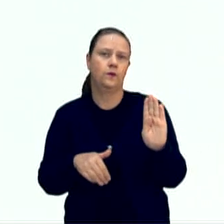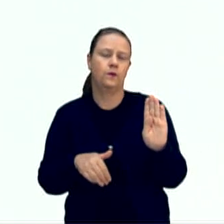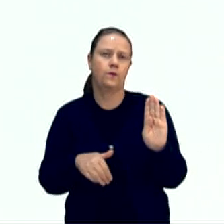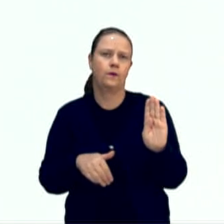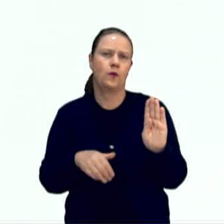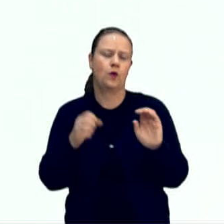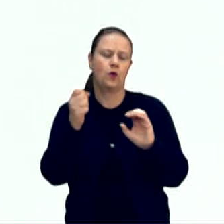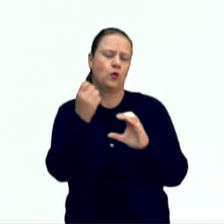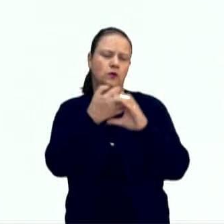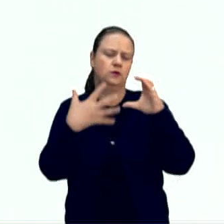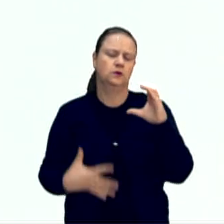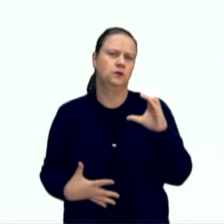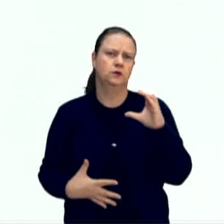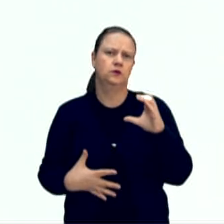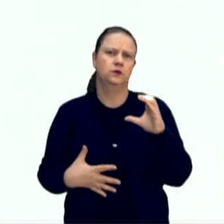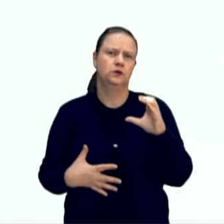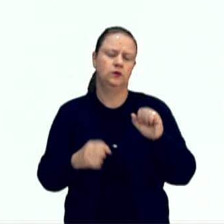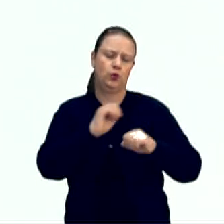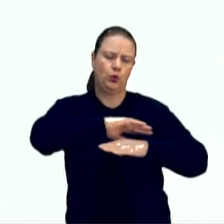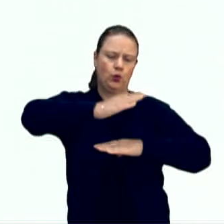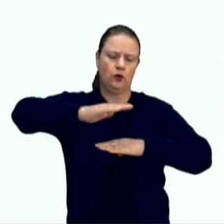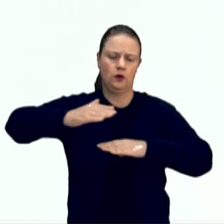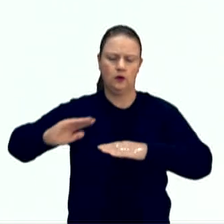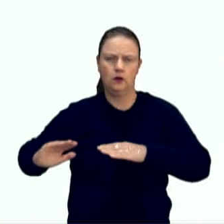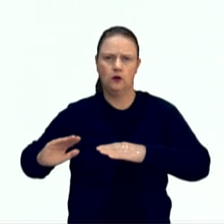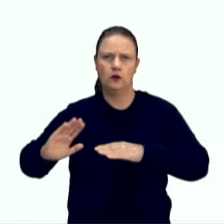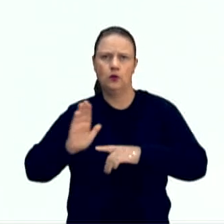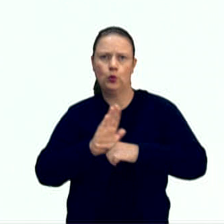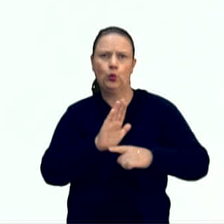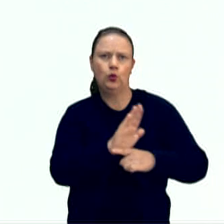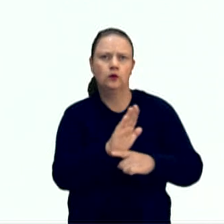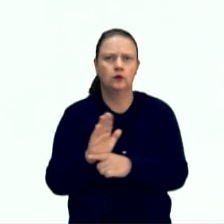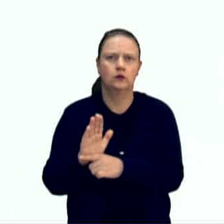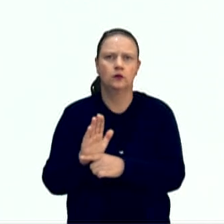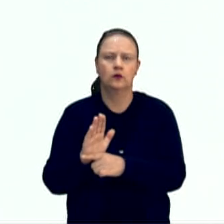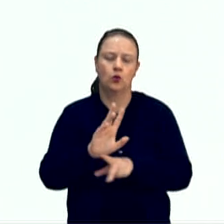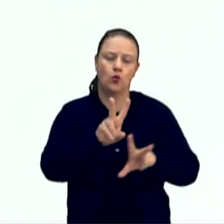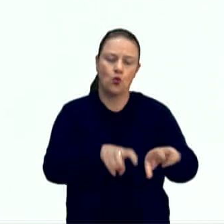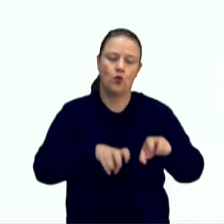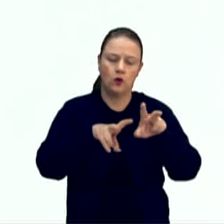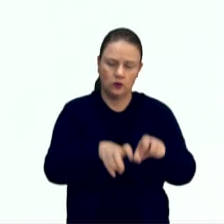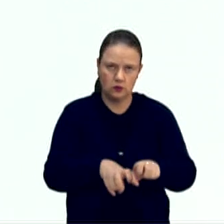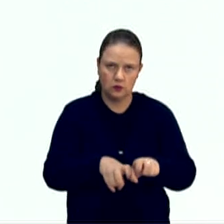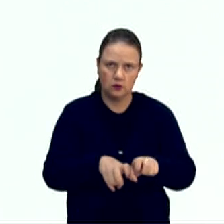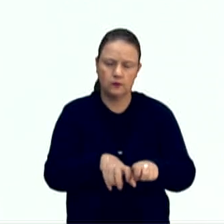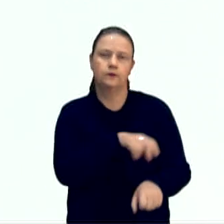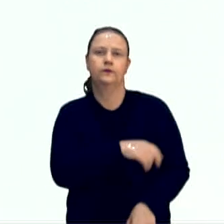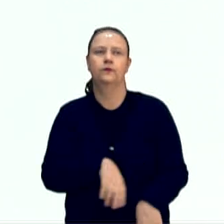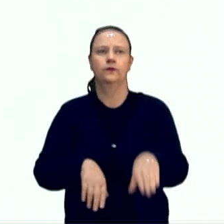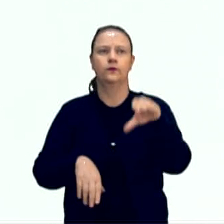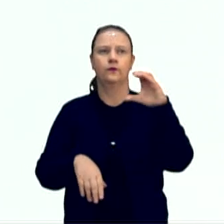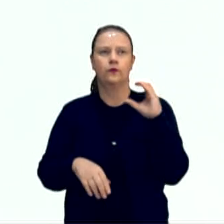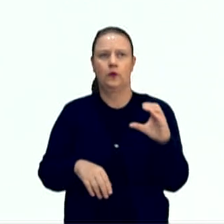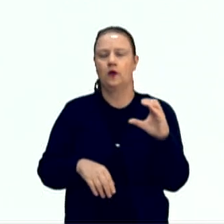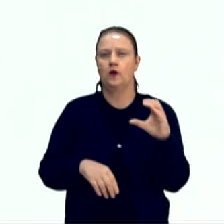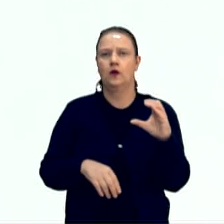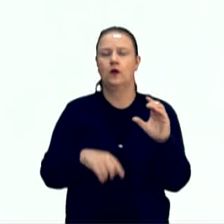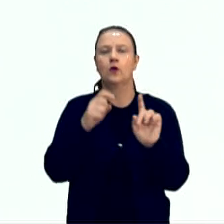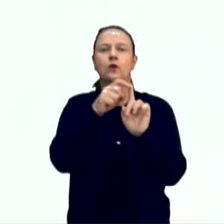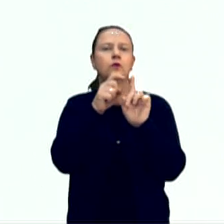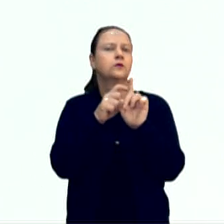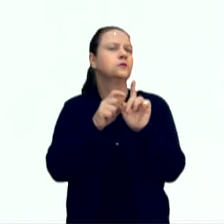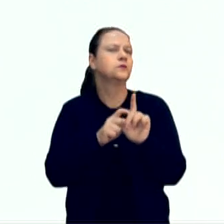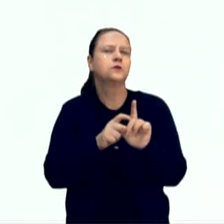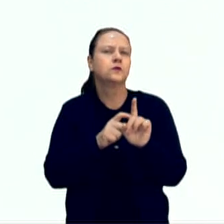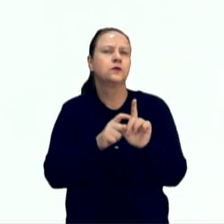aspectos físicos que permitiram maximizar, aumentar o cultivo nas propriedades. Ou a letra C,